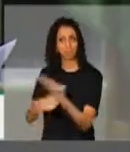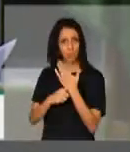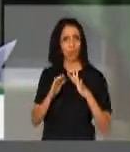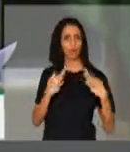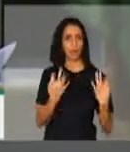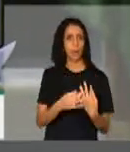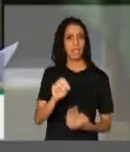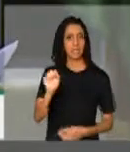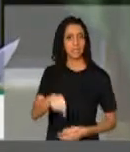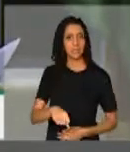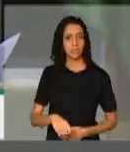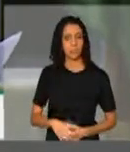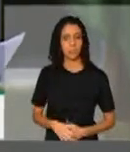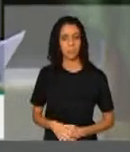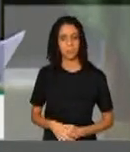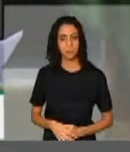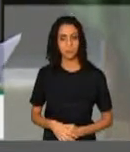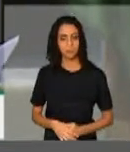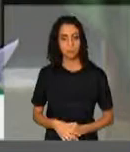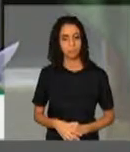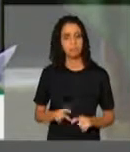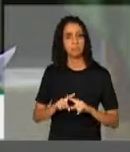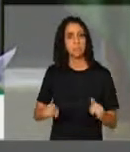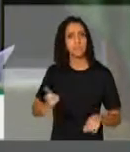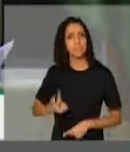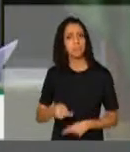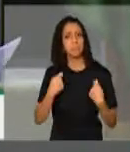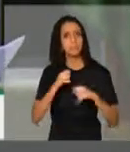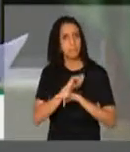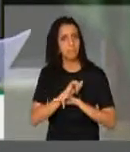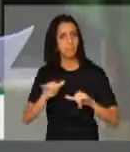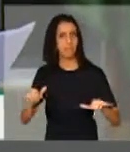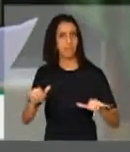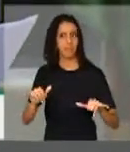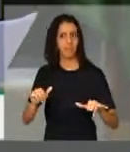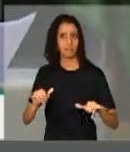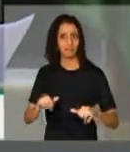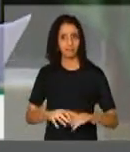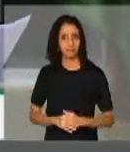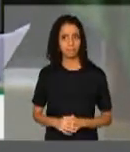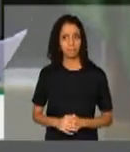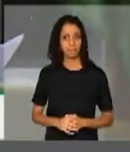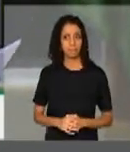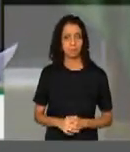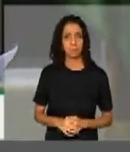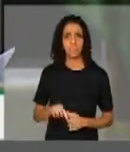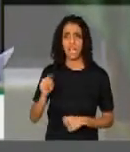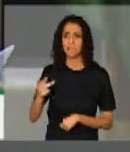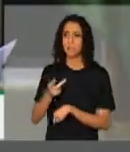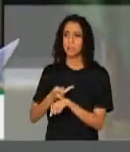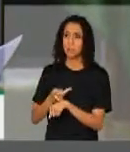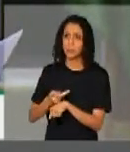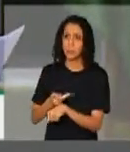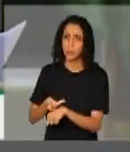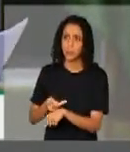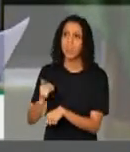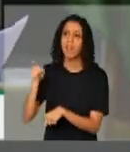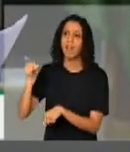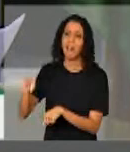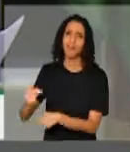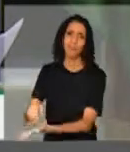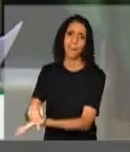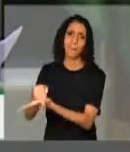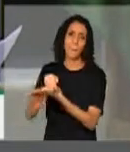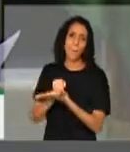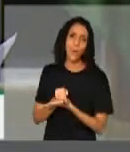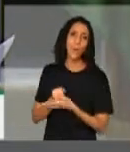urbanos mas mesmo assim fazemos questão de afirmar essa série contínua busca serviu de baixo me consolo para nós familiares